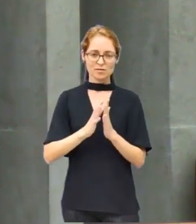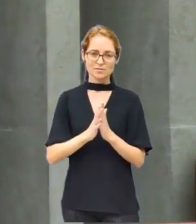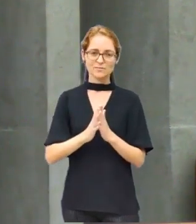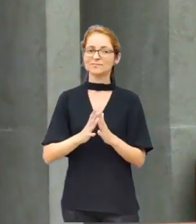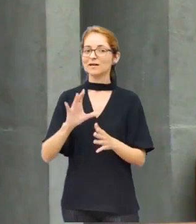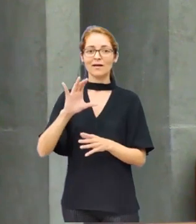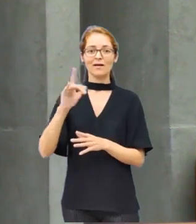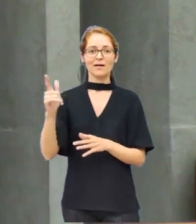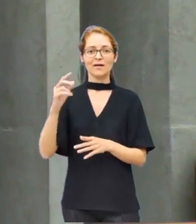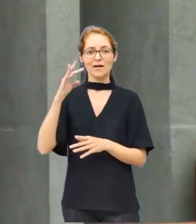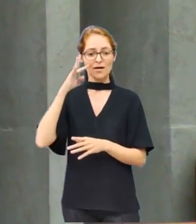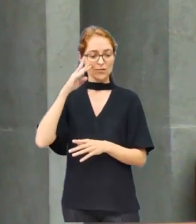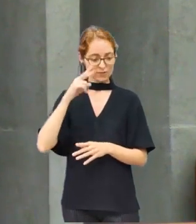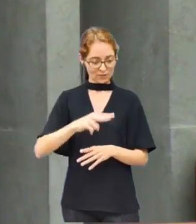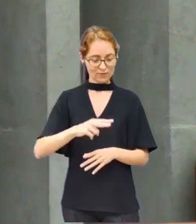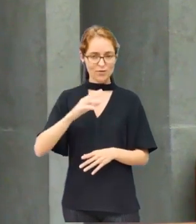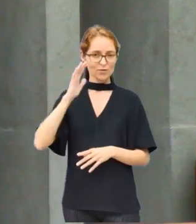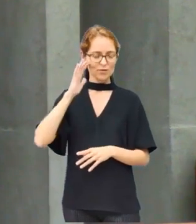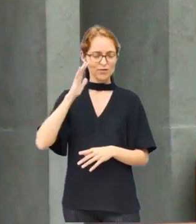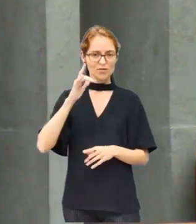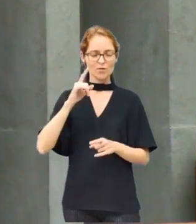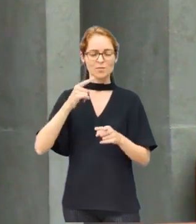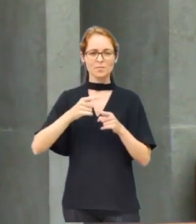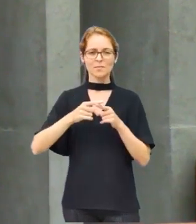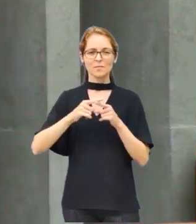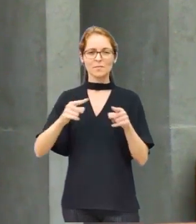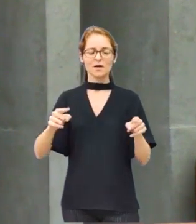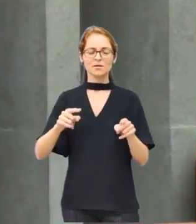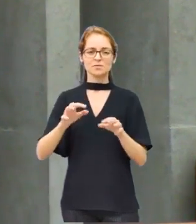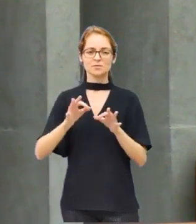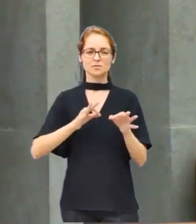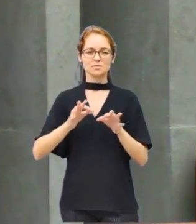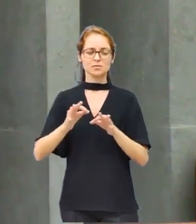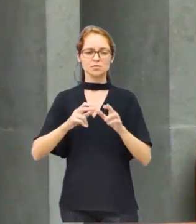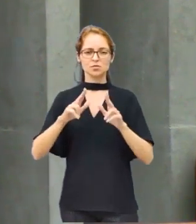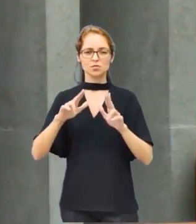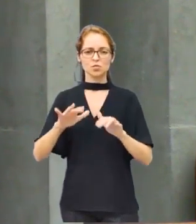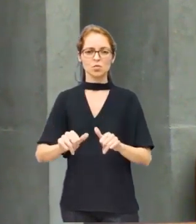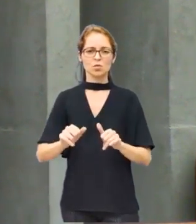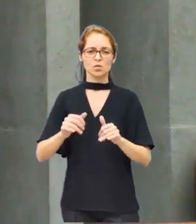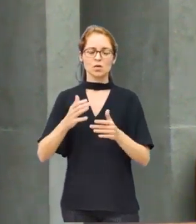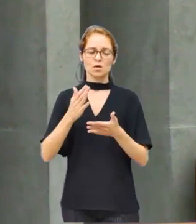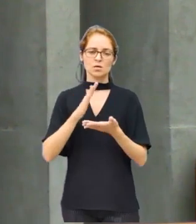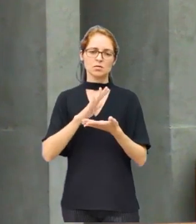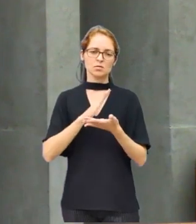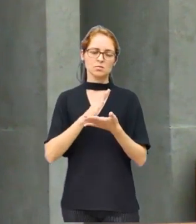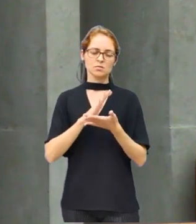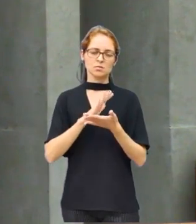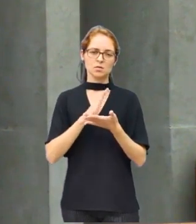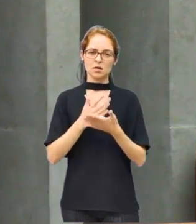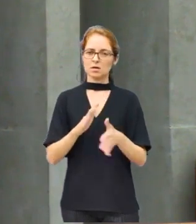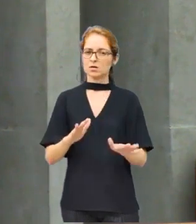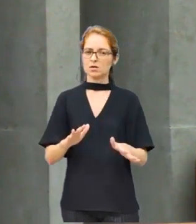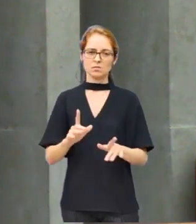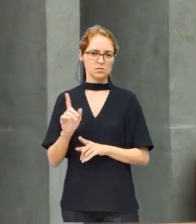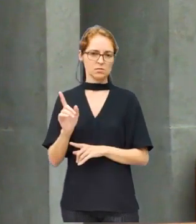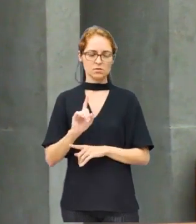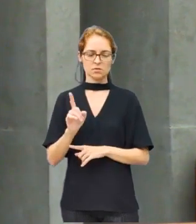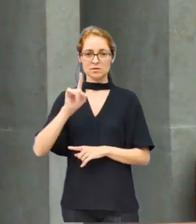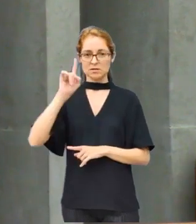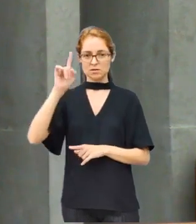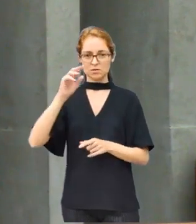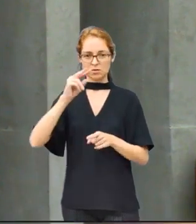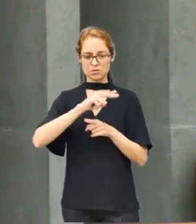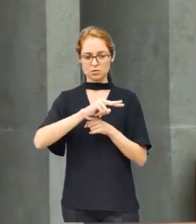os planos dEle jamais são frustrados. Entenda, descanse, que Deus está cuidando da